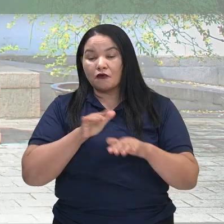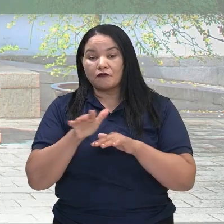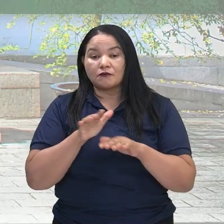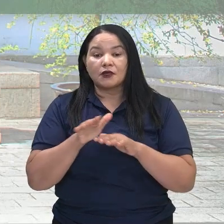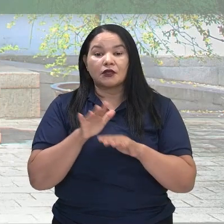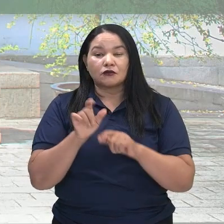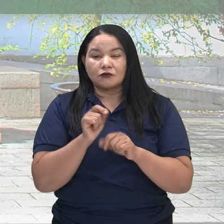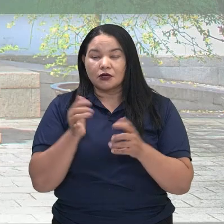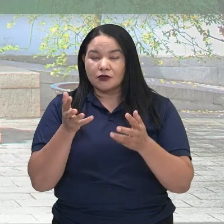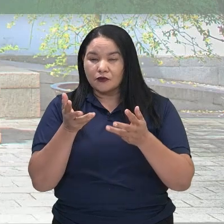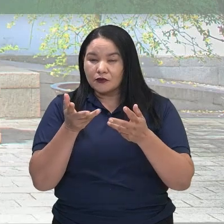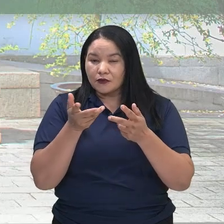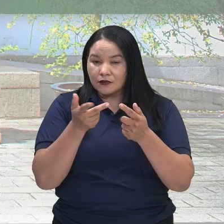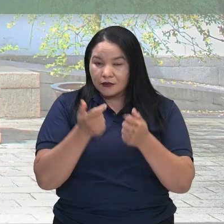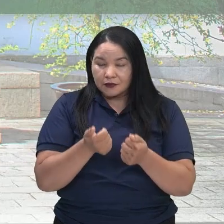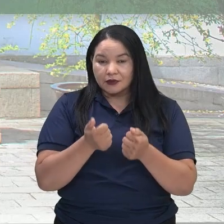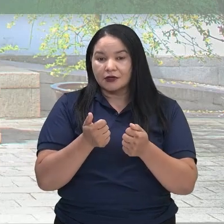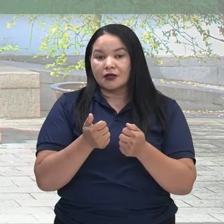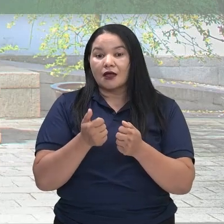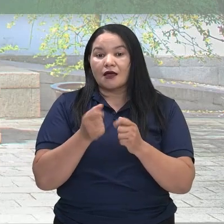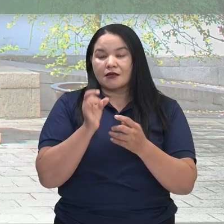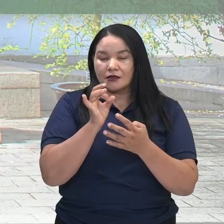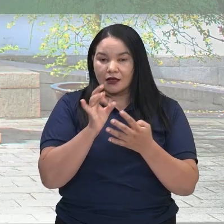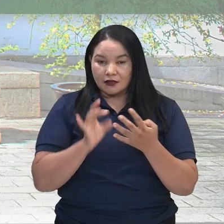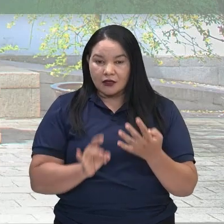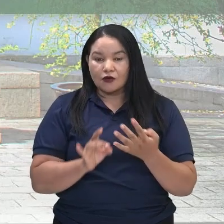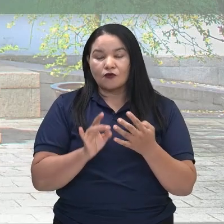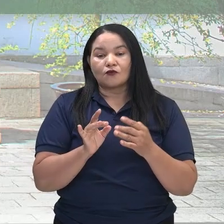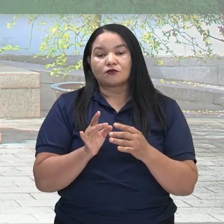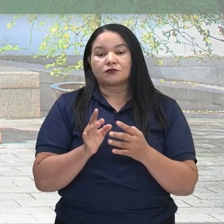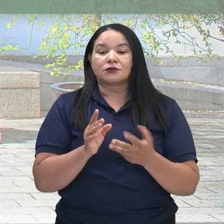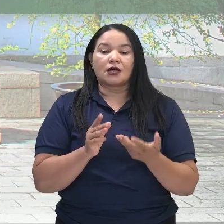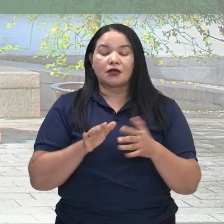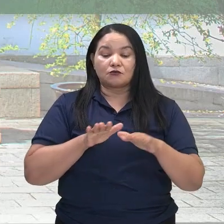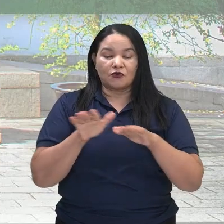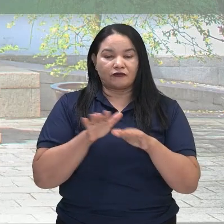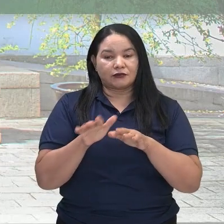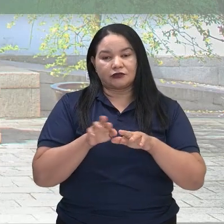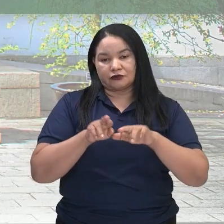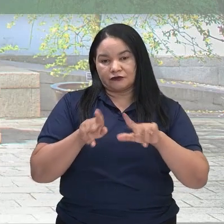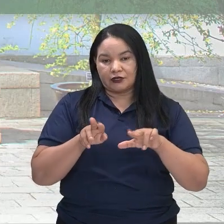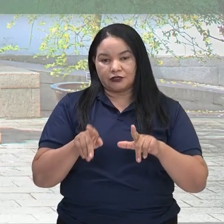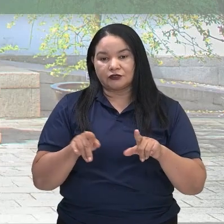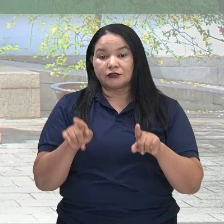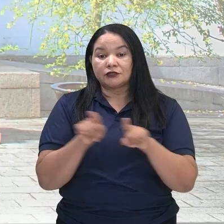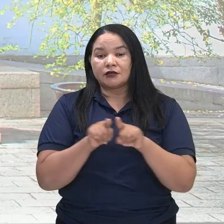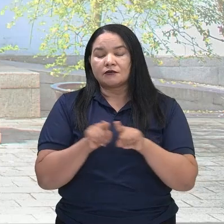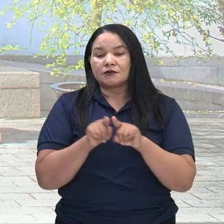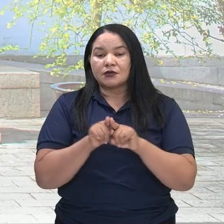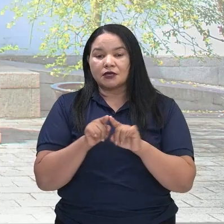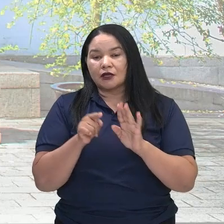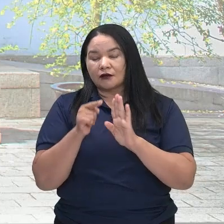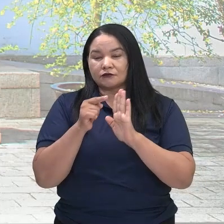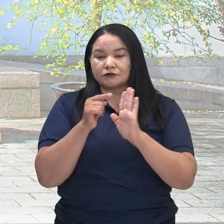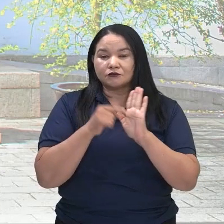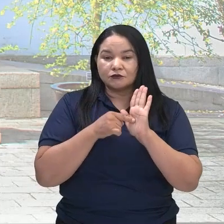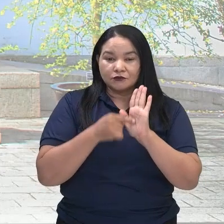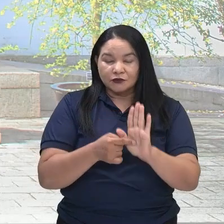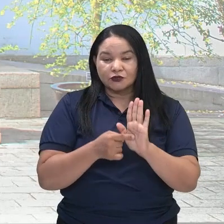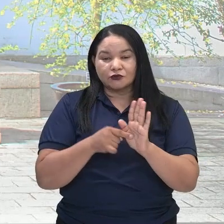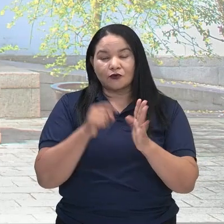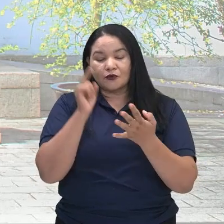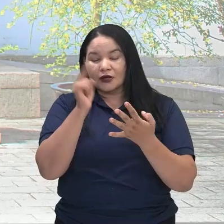mais suave. Então, eles vão se diferenciar dessa forma. E vocês viram que além desses vários estilos, né,